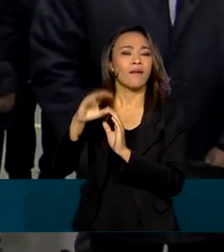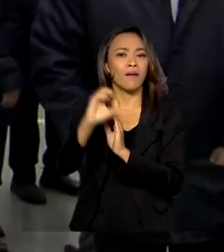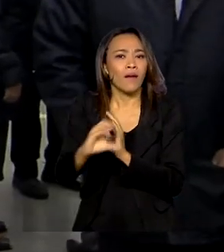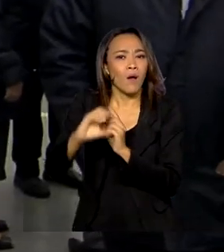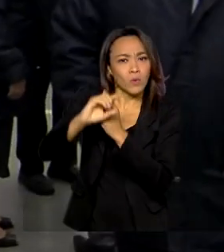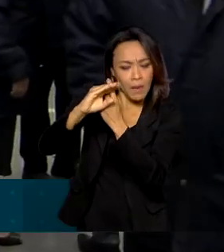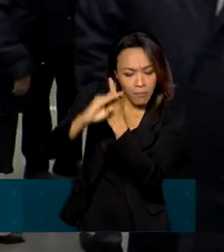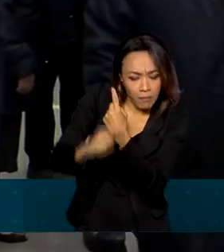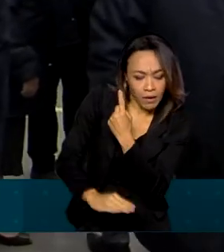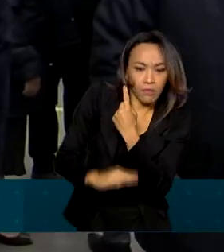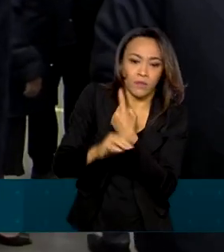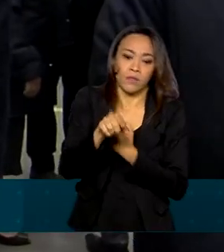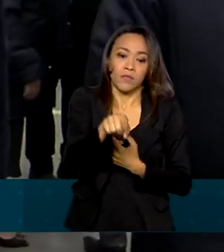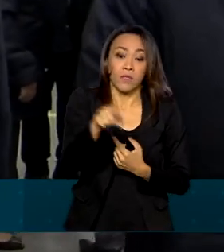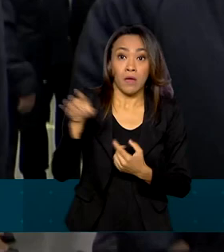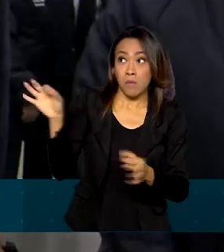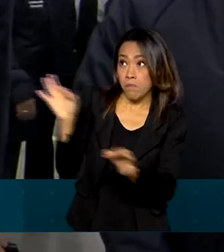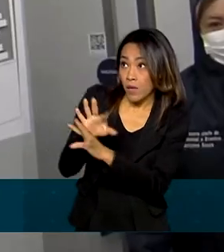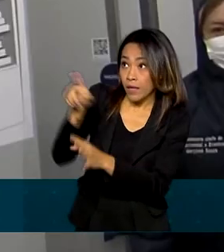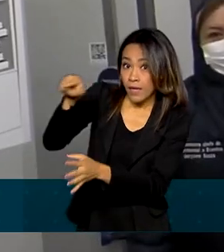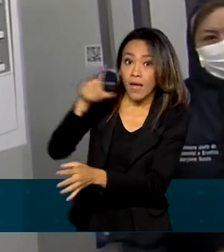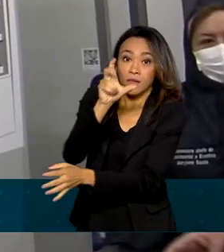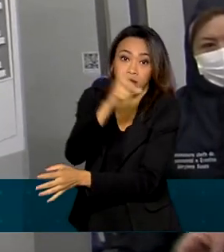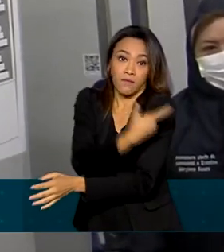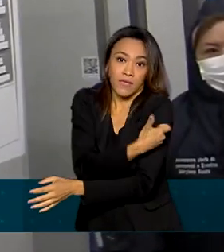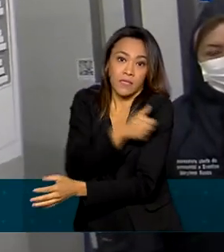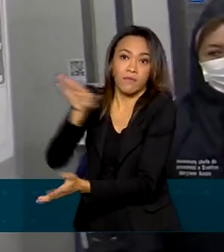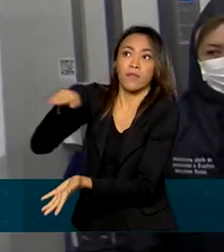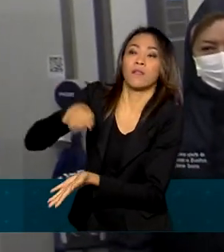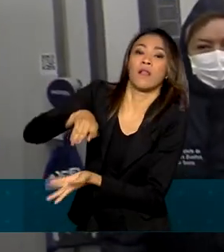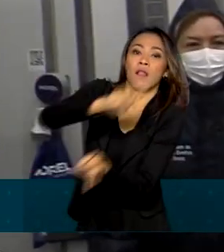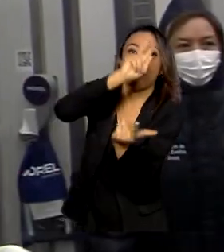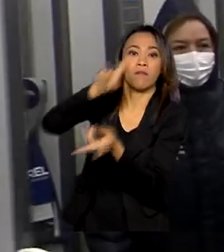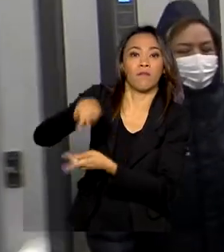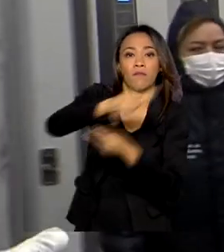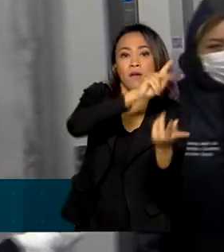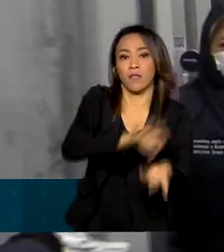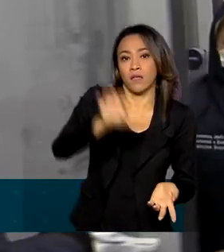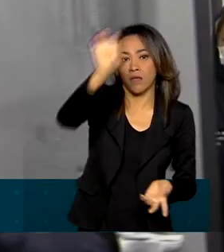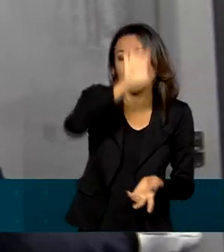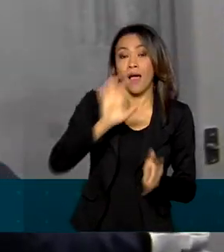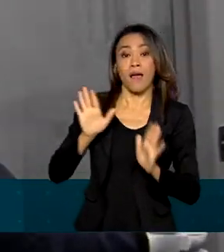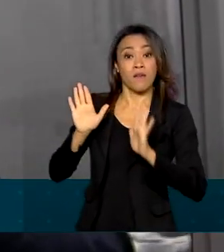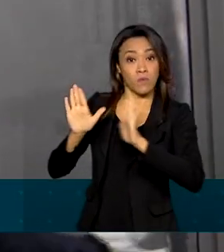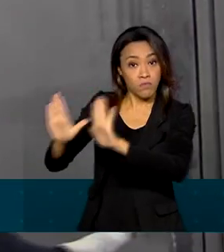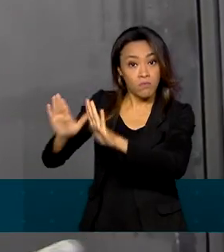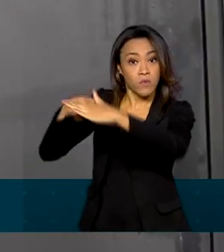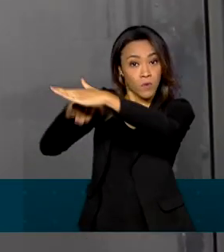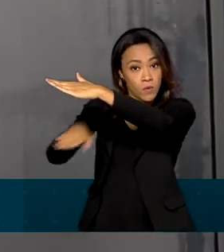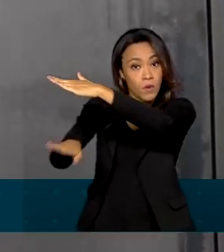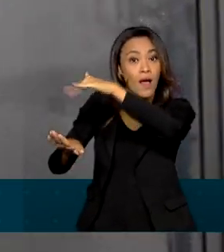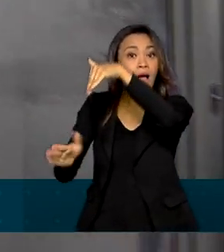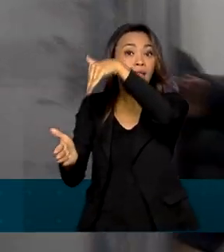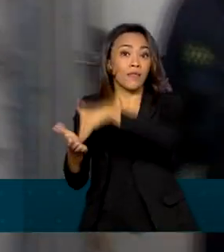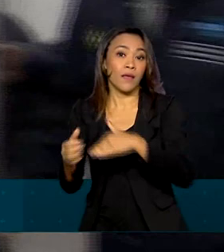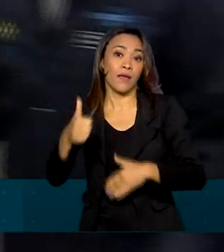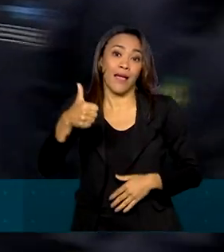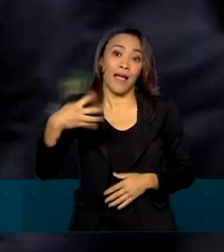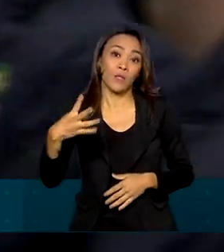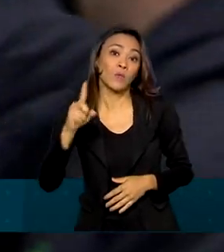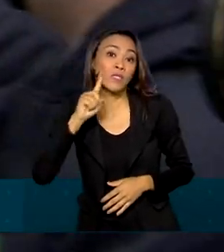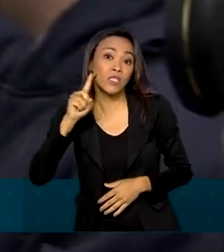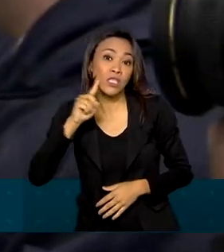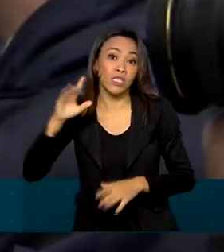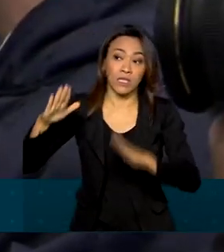daqui para os estados, onde podem ficar por até 14 dias armazenadas em temperaturas entre 25